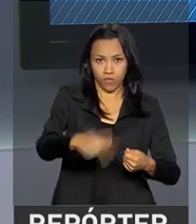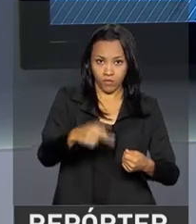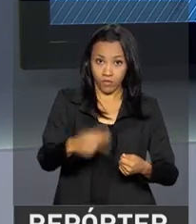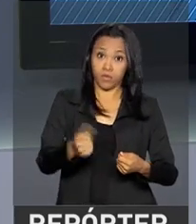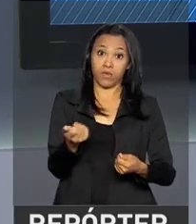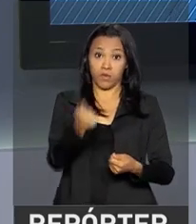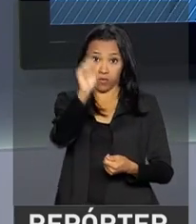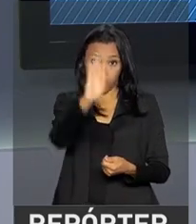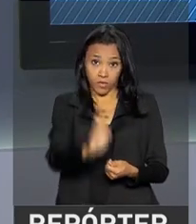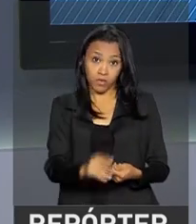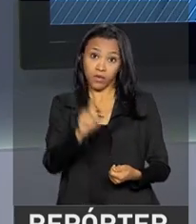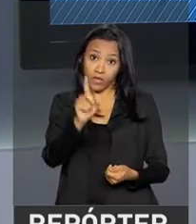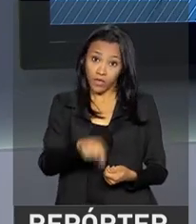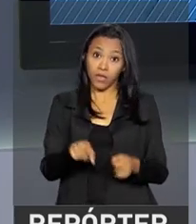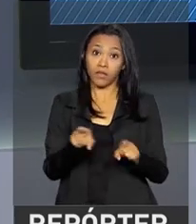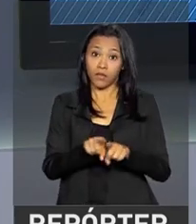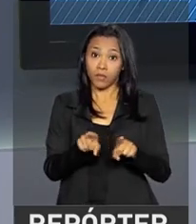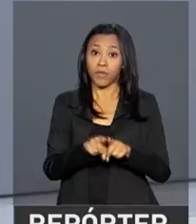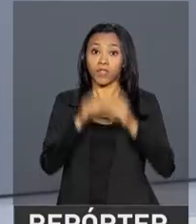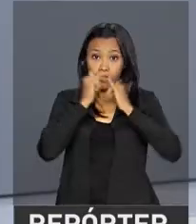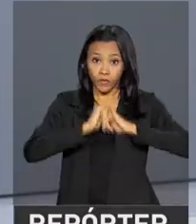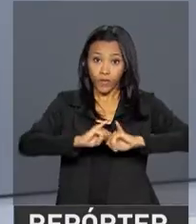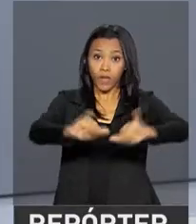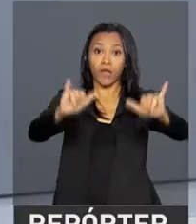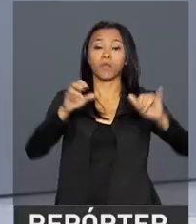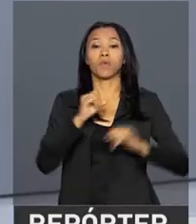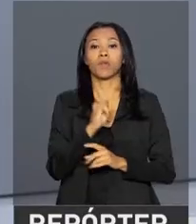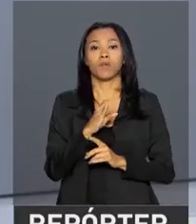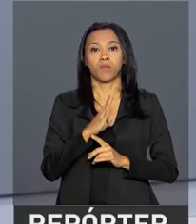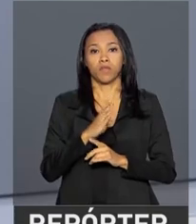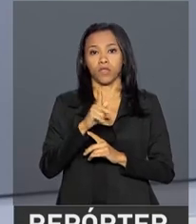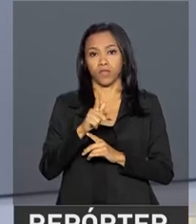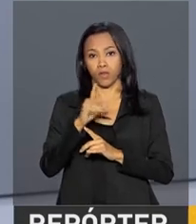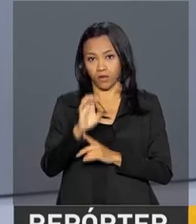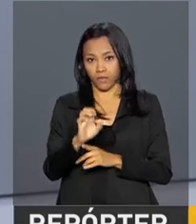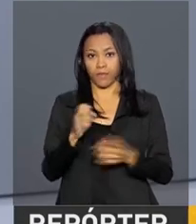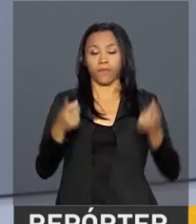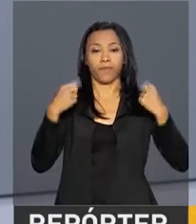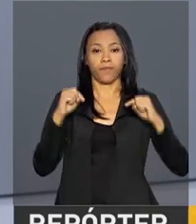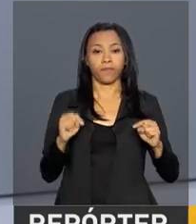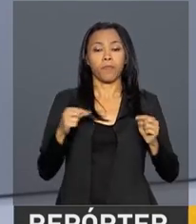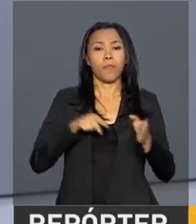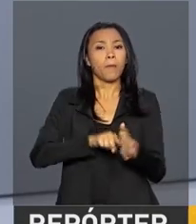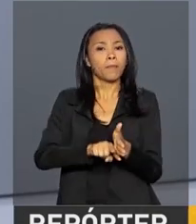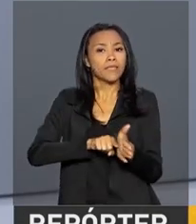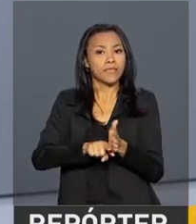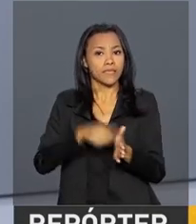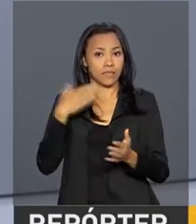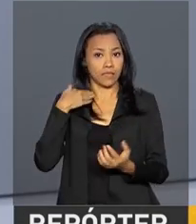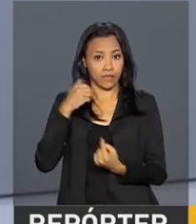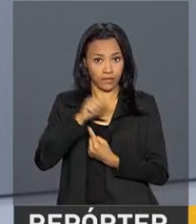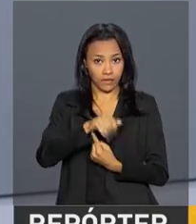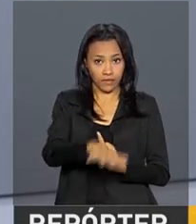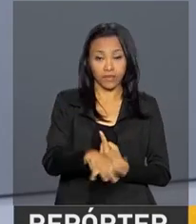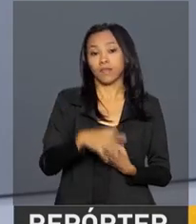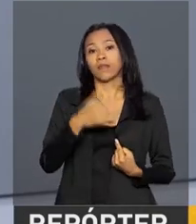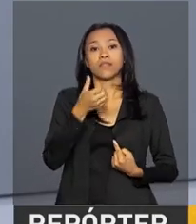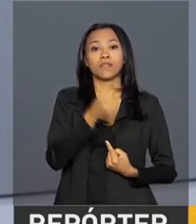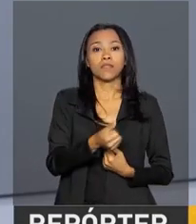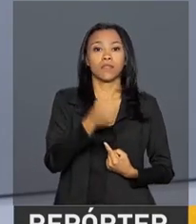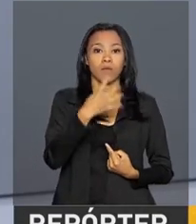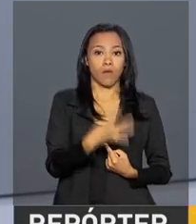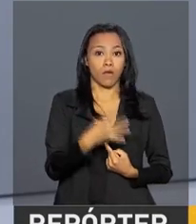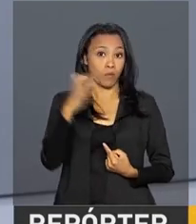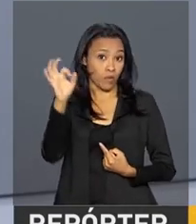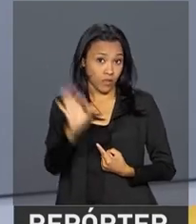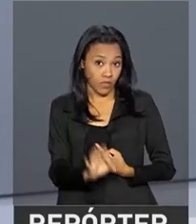bruto divulgado pelo ibge uma pesquisa do banco central revelou que embora 64% dos brasileiros